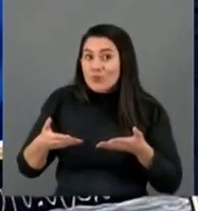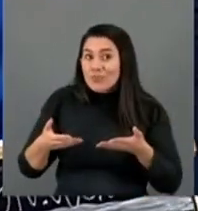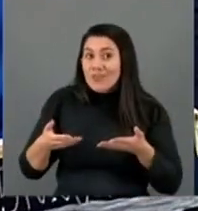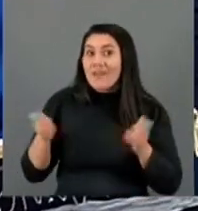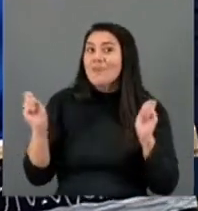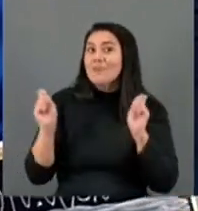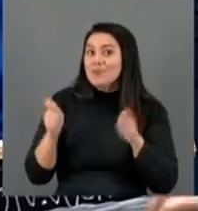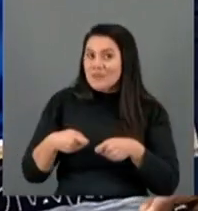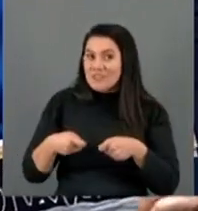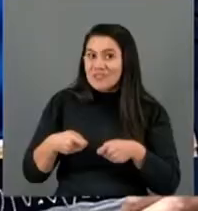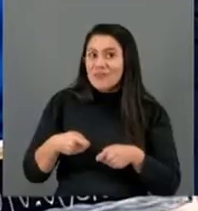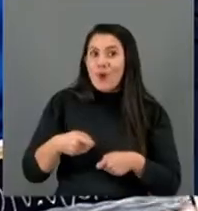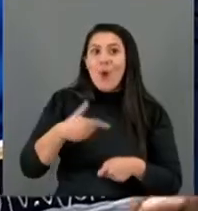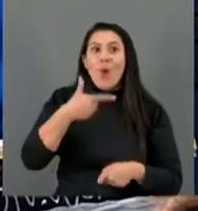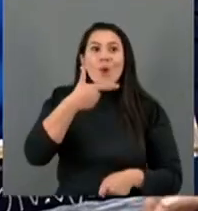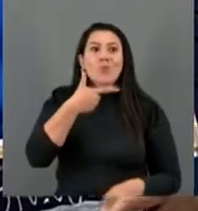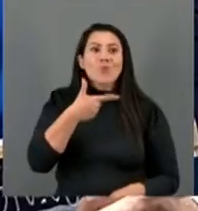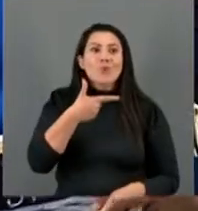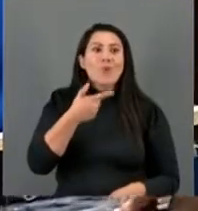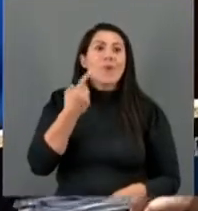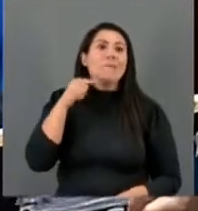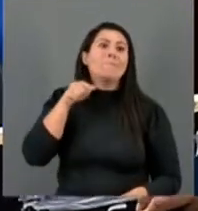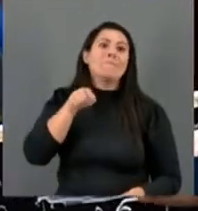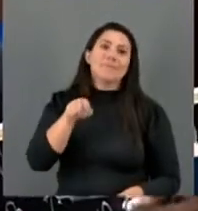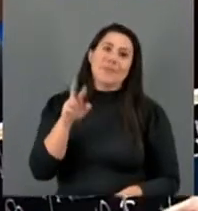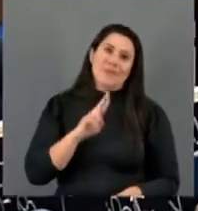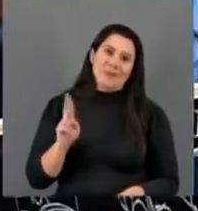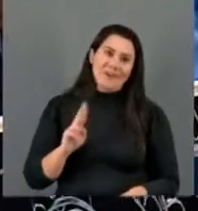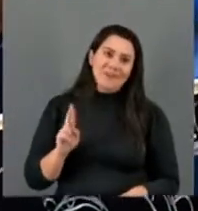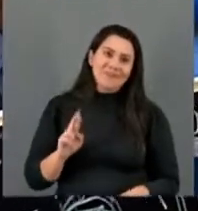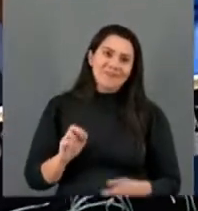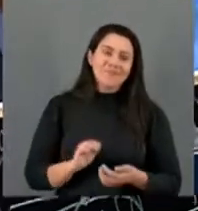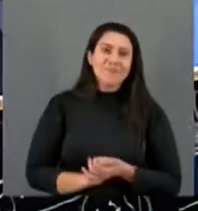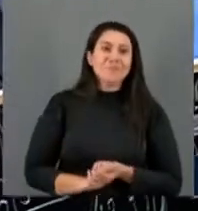Bolsa Família, triplicar